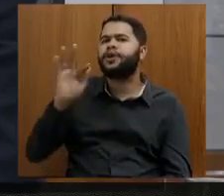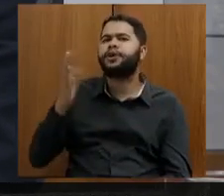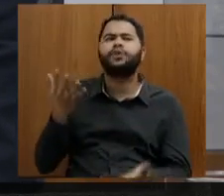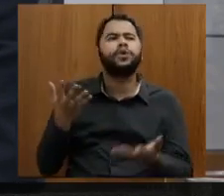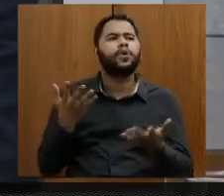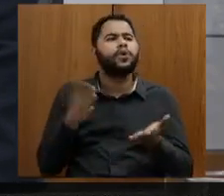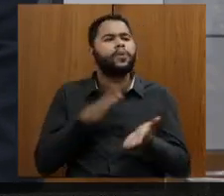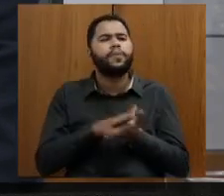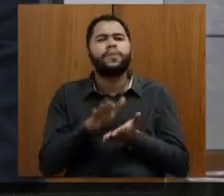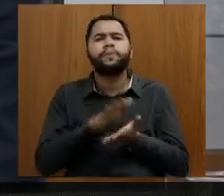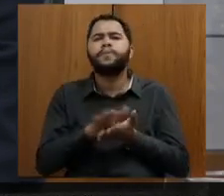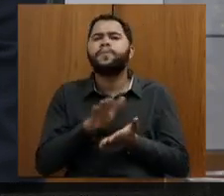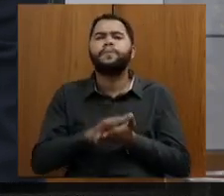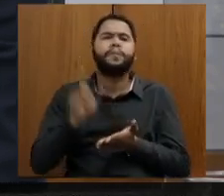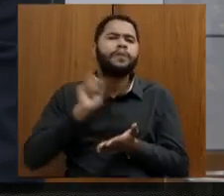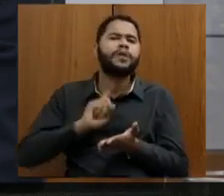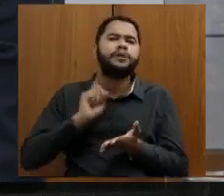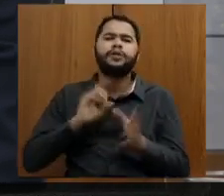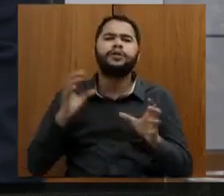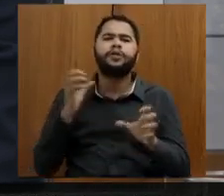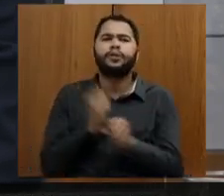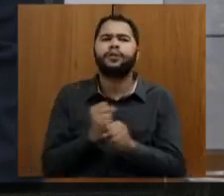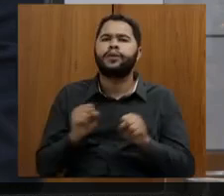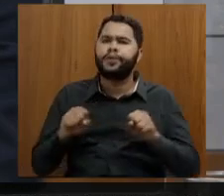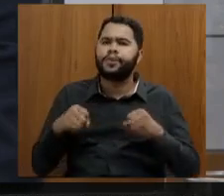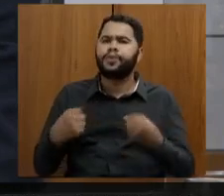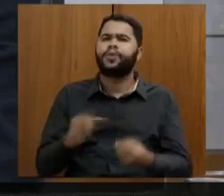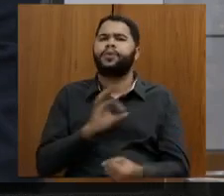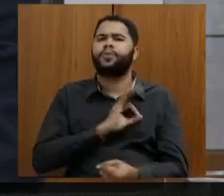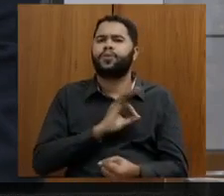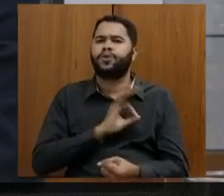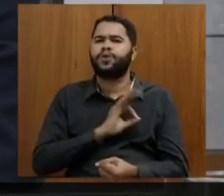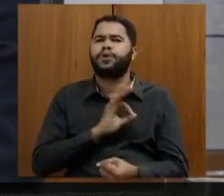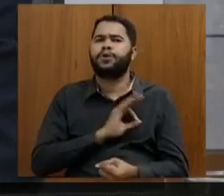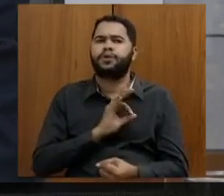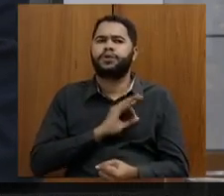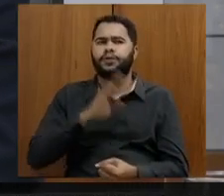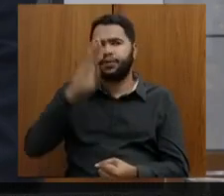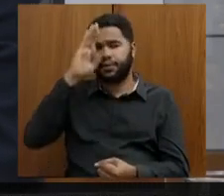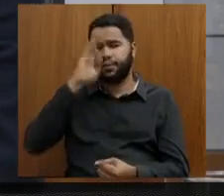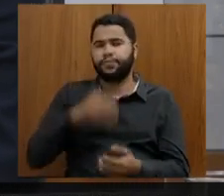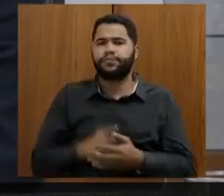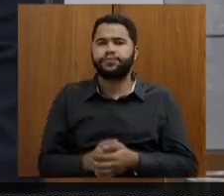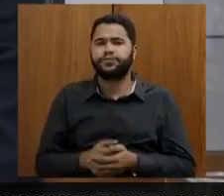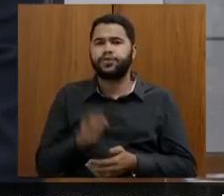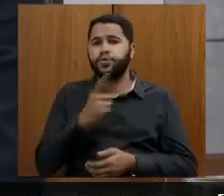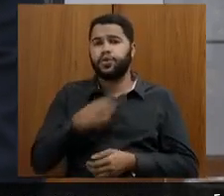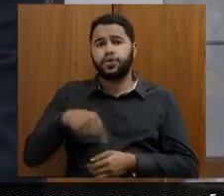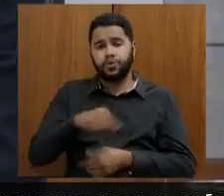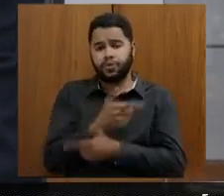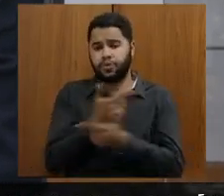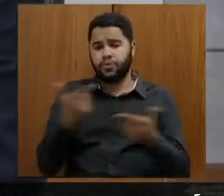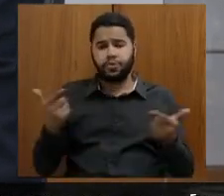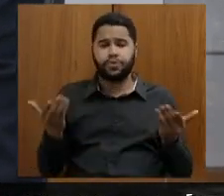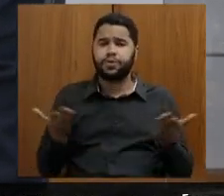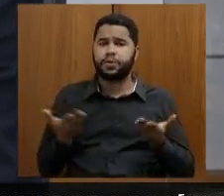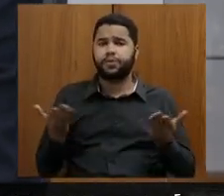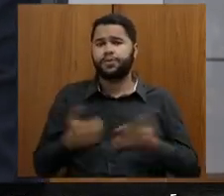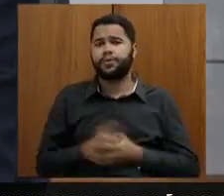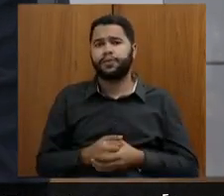custa isso para Minas Gerais o entende toda a nossa Polícia Militar né porque nós não temos hoje